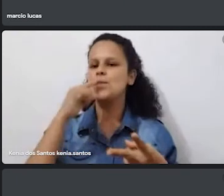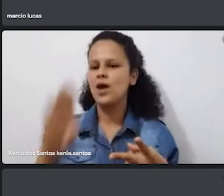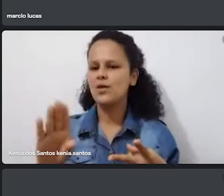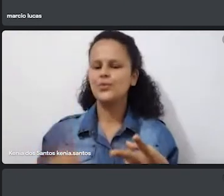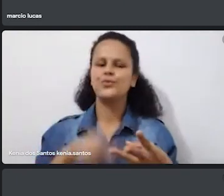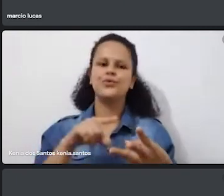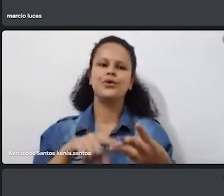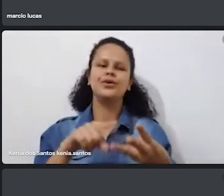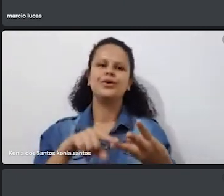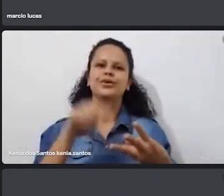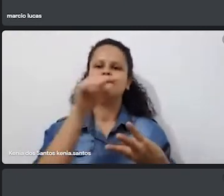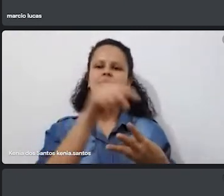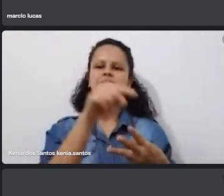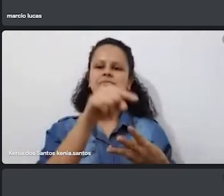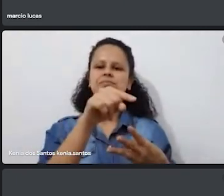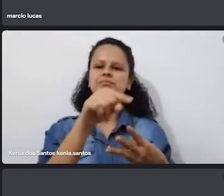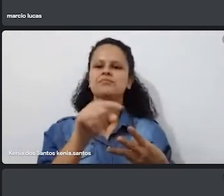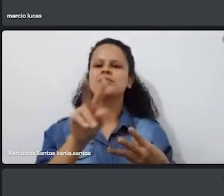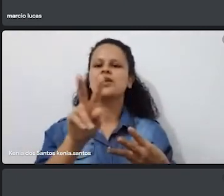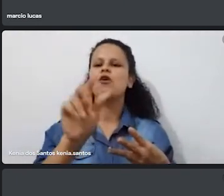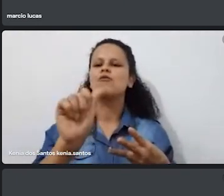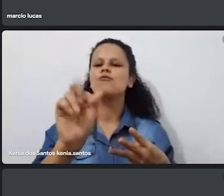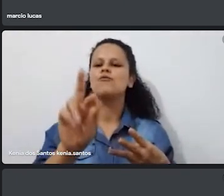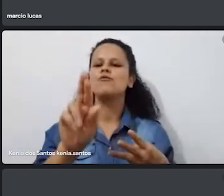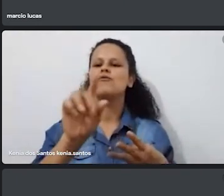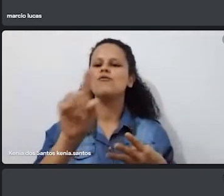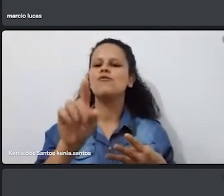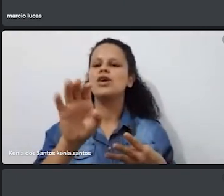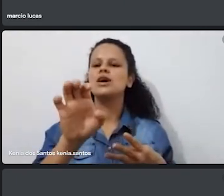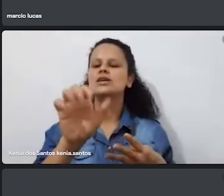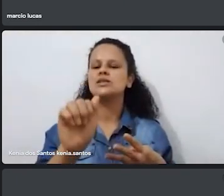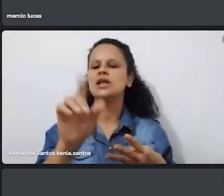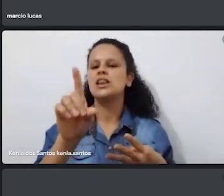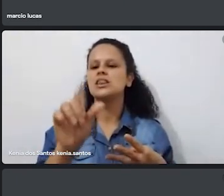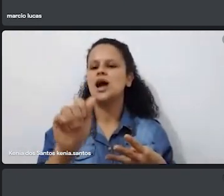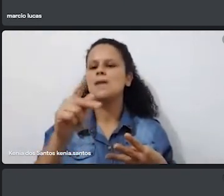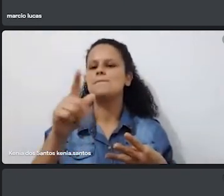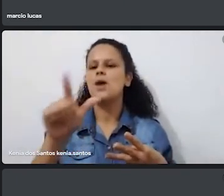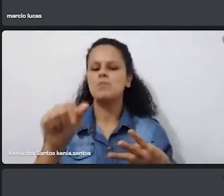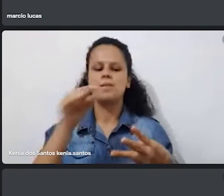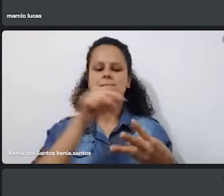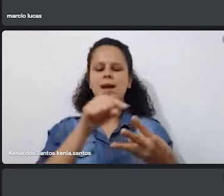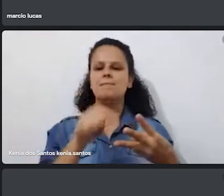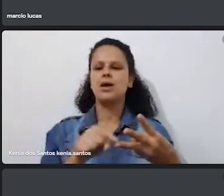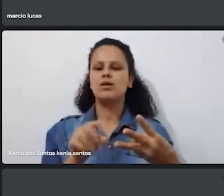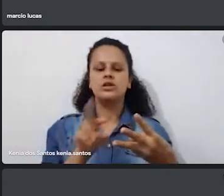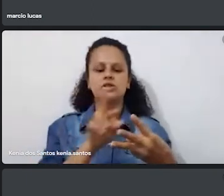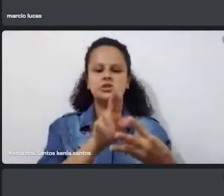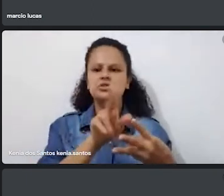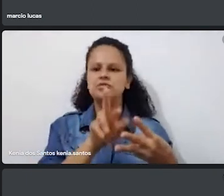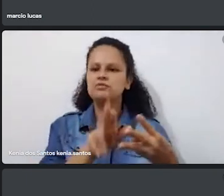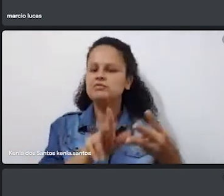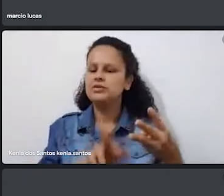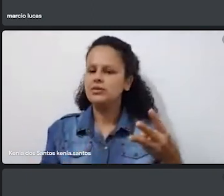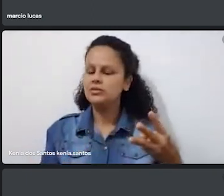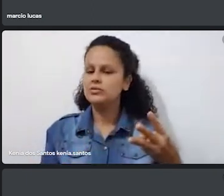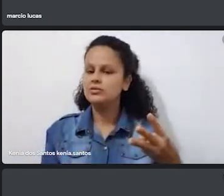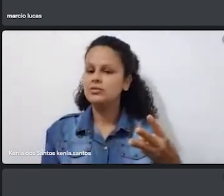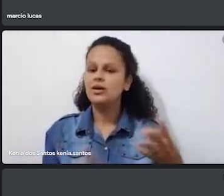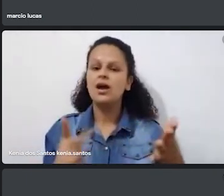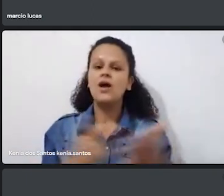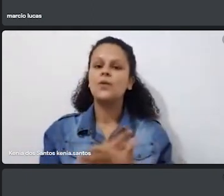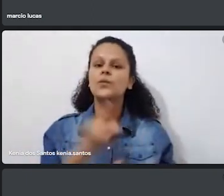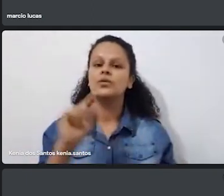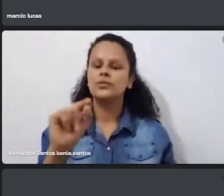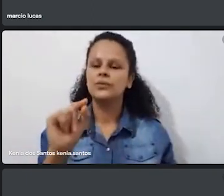de uma forma e Vaza da Palma executava de outra forma. Aí acontecia de